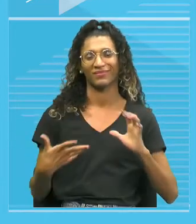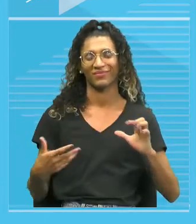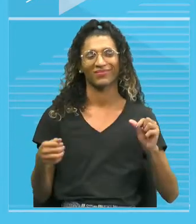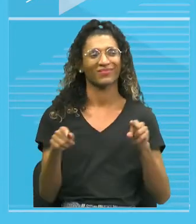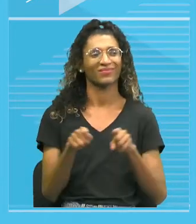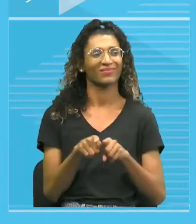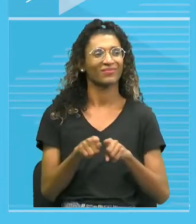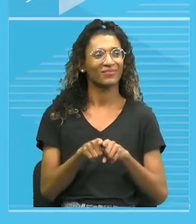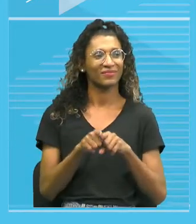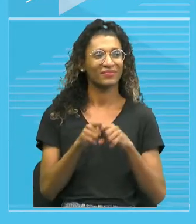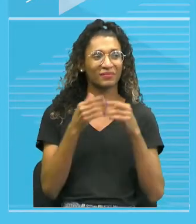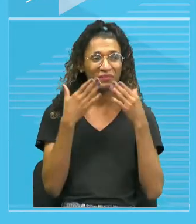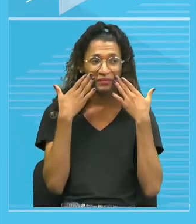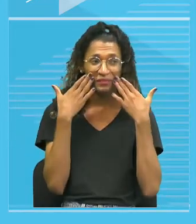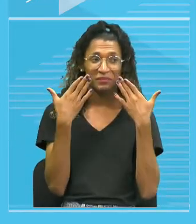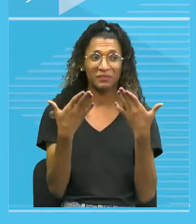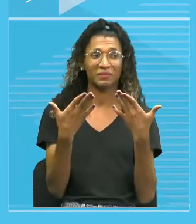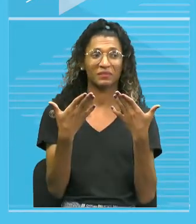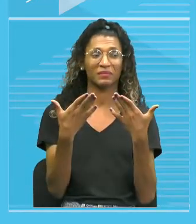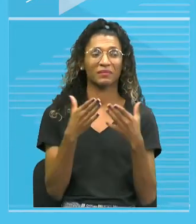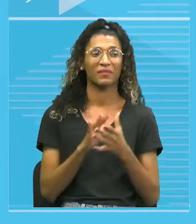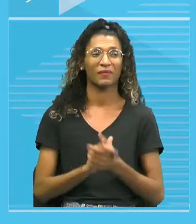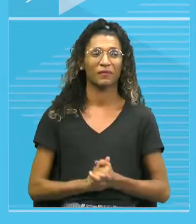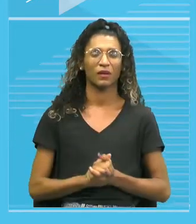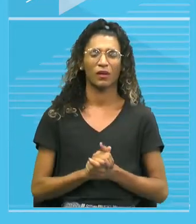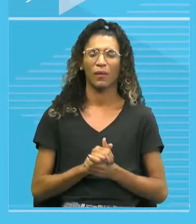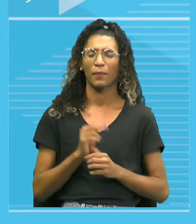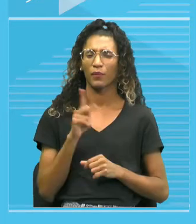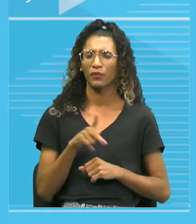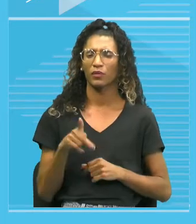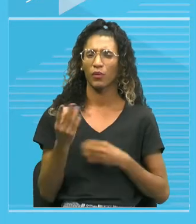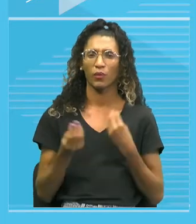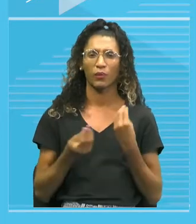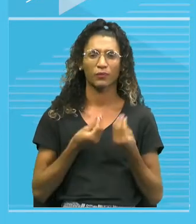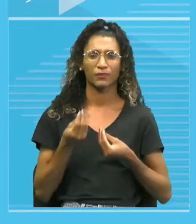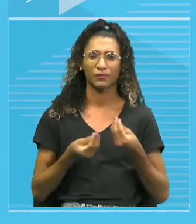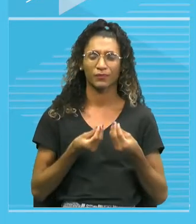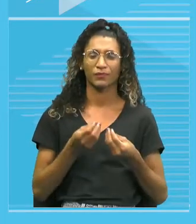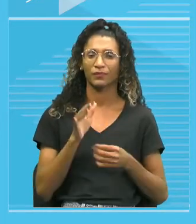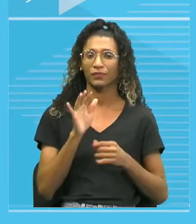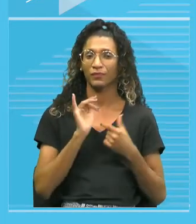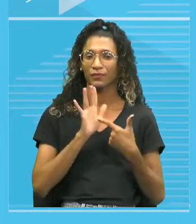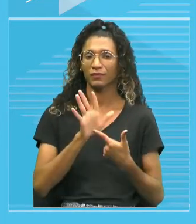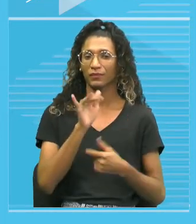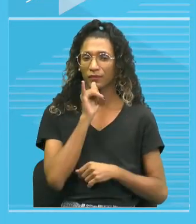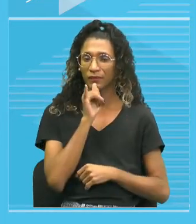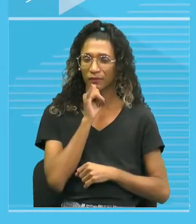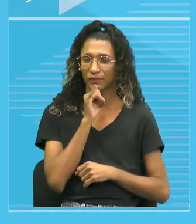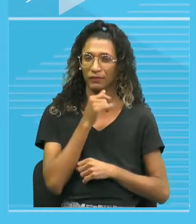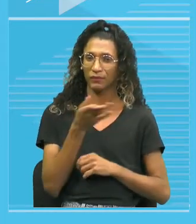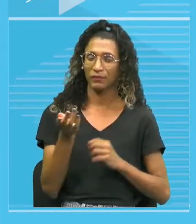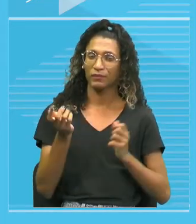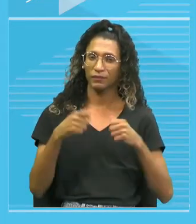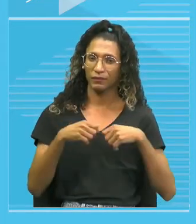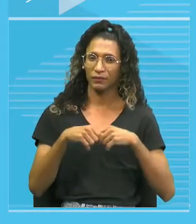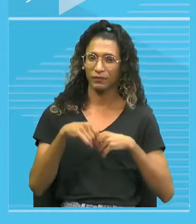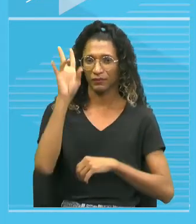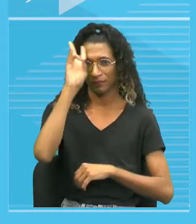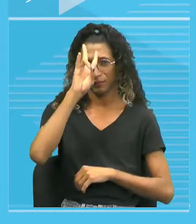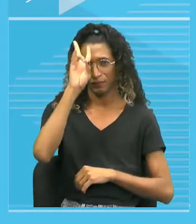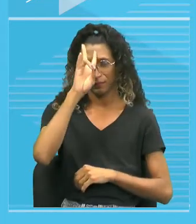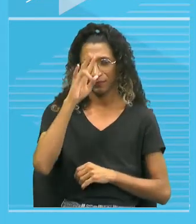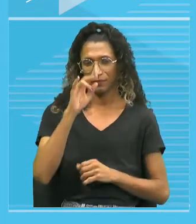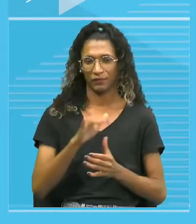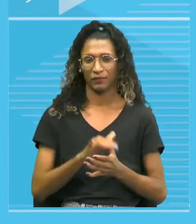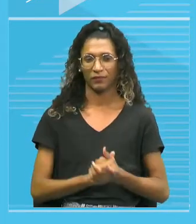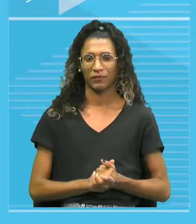exposições a doses elevadas. Como assim, professor? Vou dar um exemplo para vocês. Vocês devem lembrar aí, senão, eu já